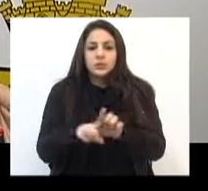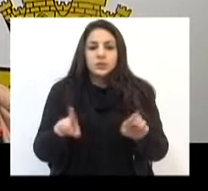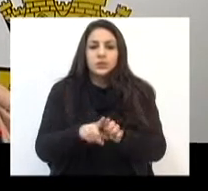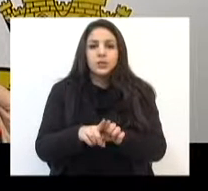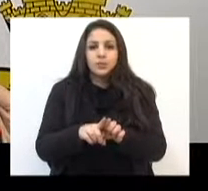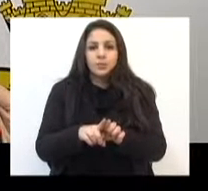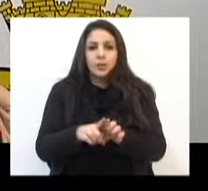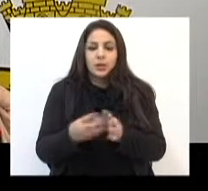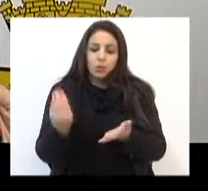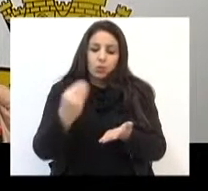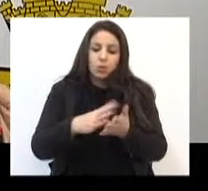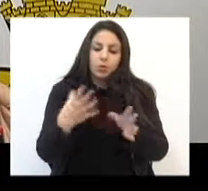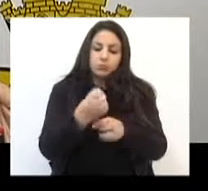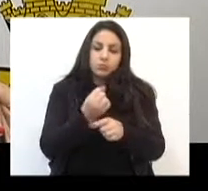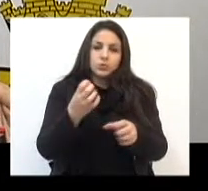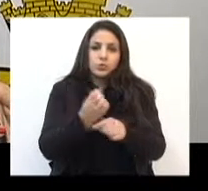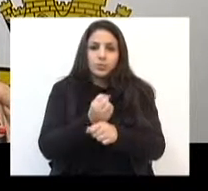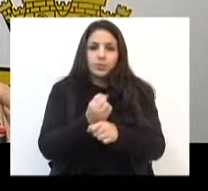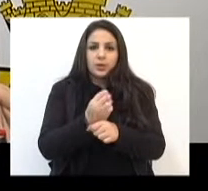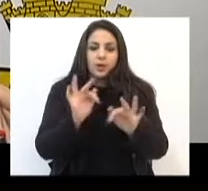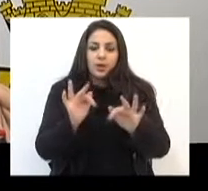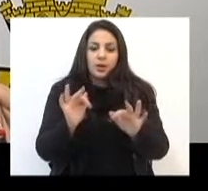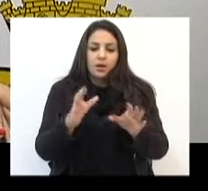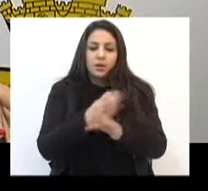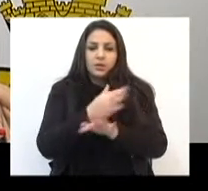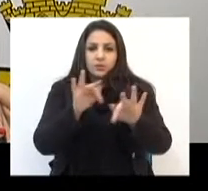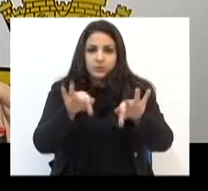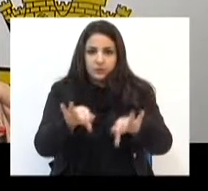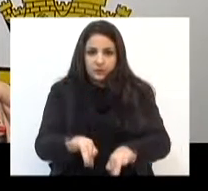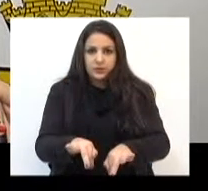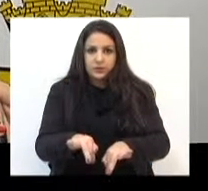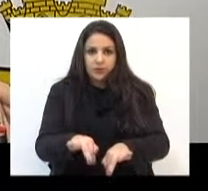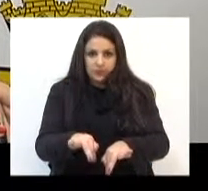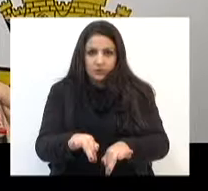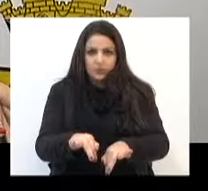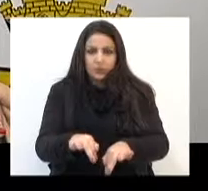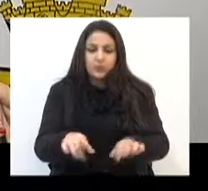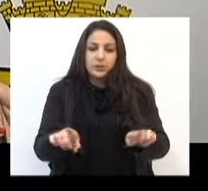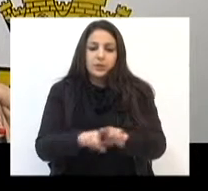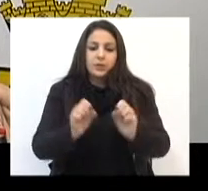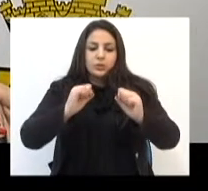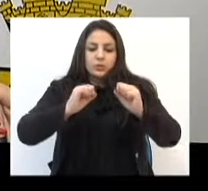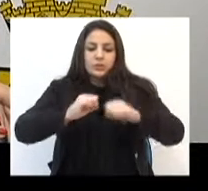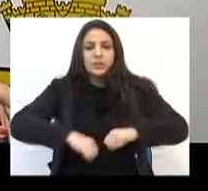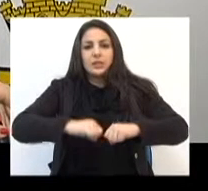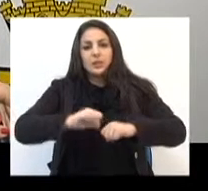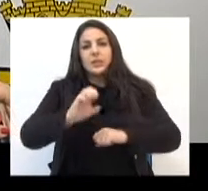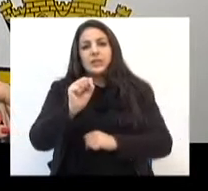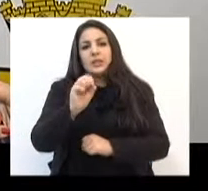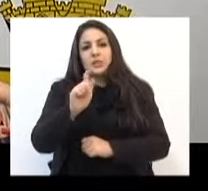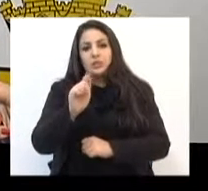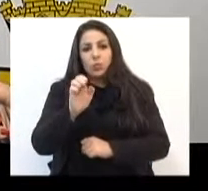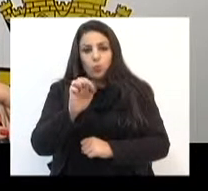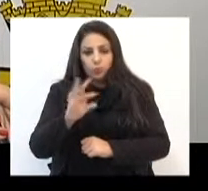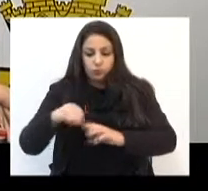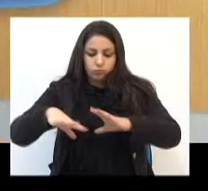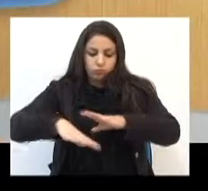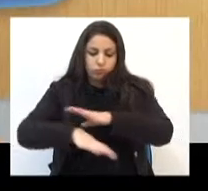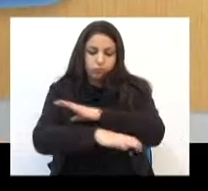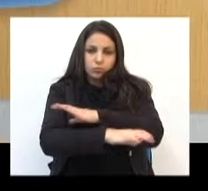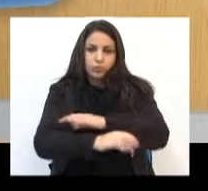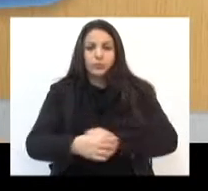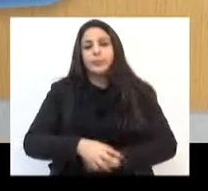para sanar as reclamações. A fossa e os filtros do presídio vão receber investimentos de uma nova